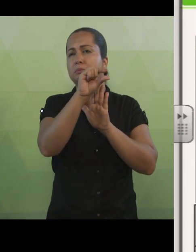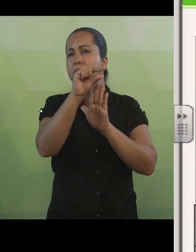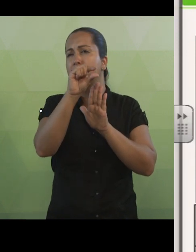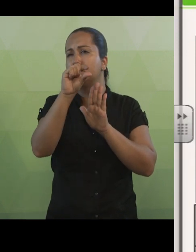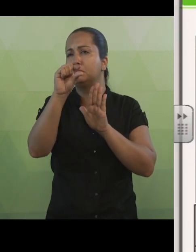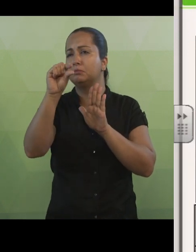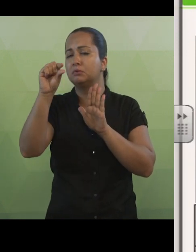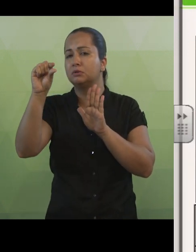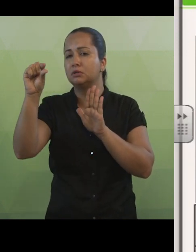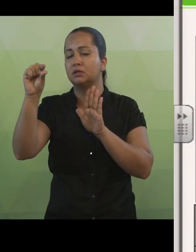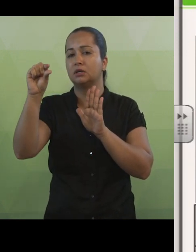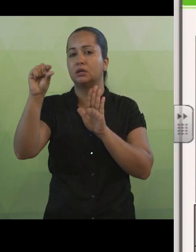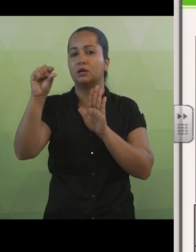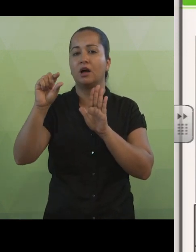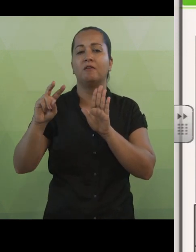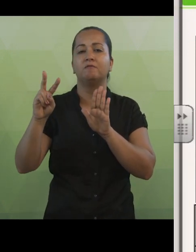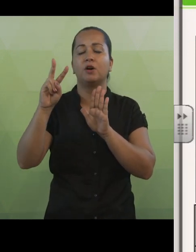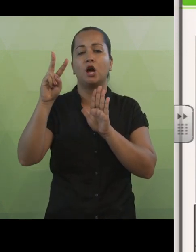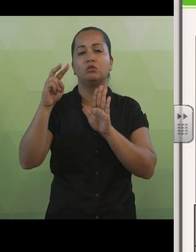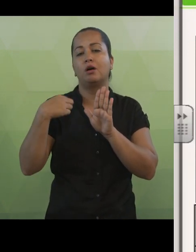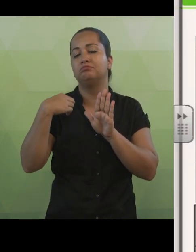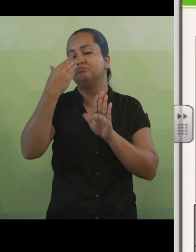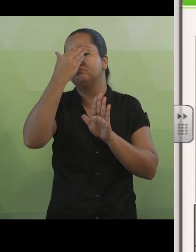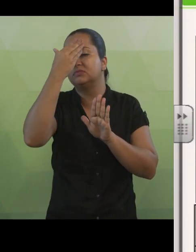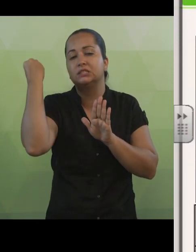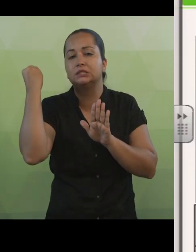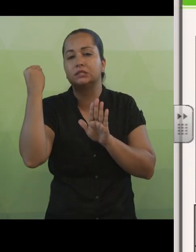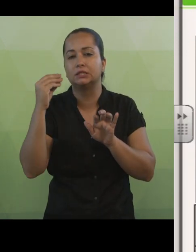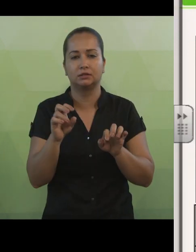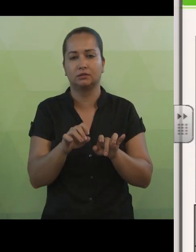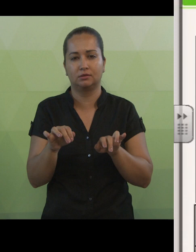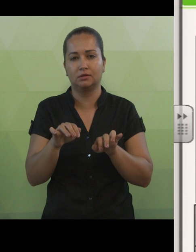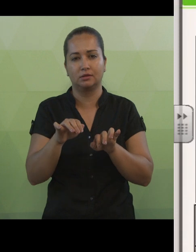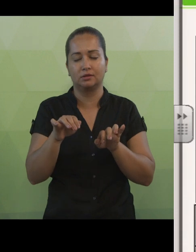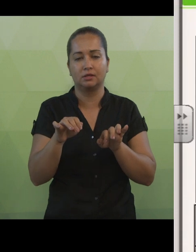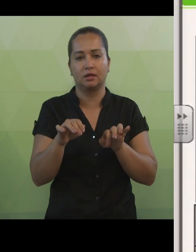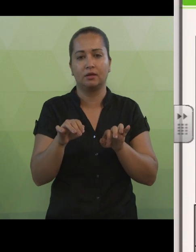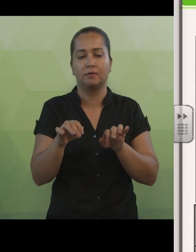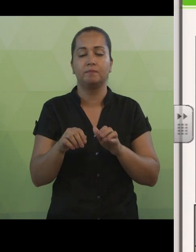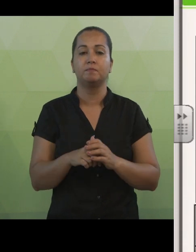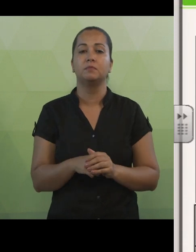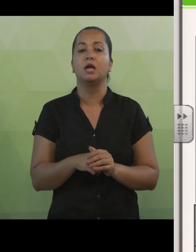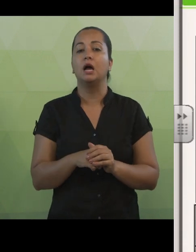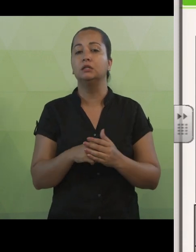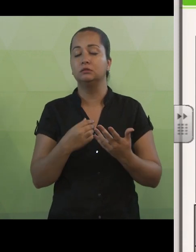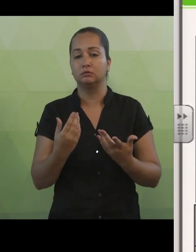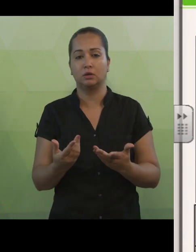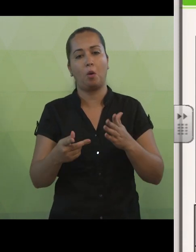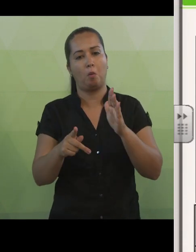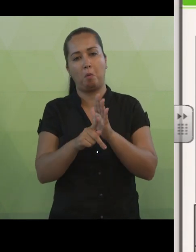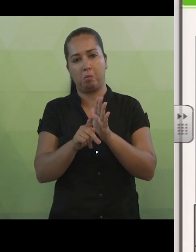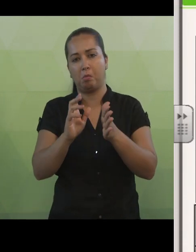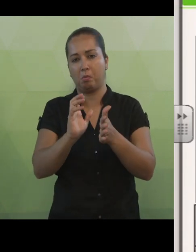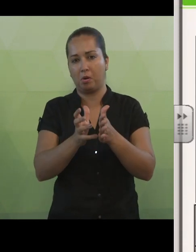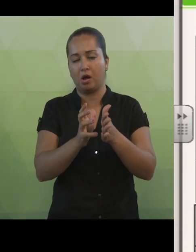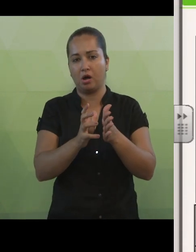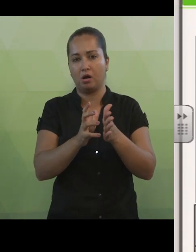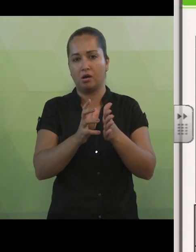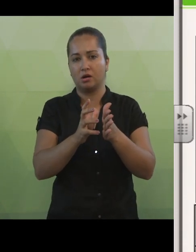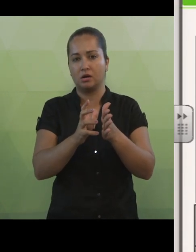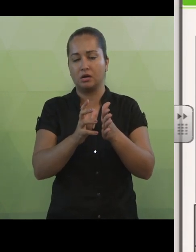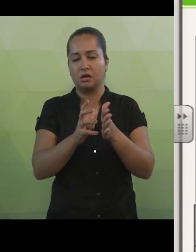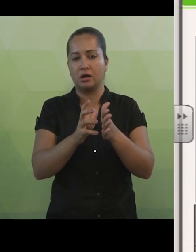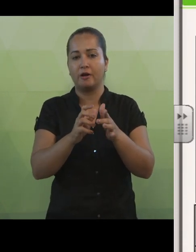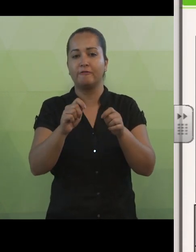valor, e colocar values, colocar esse valor do desconto explícito, ele então vai utilizar a constraint